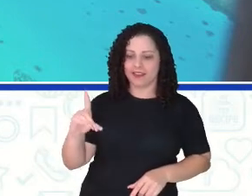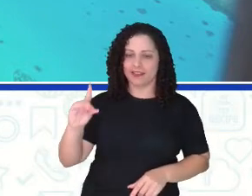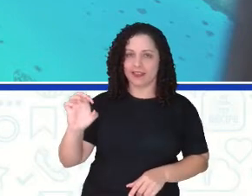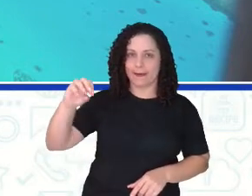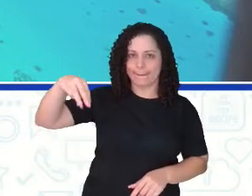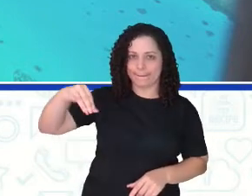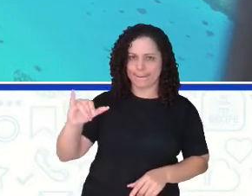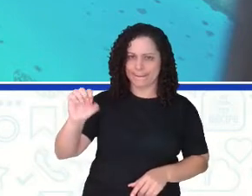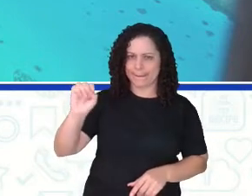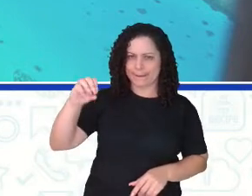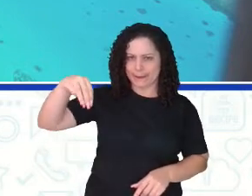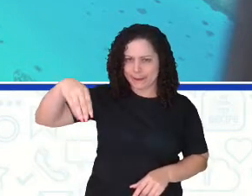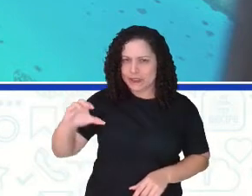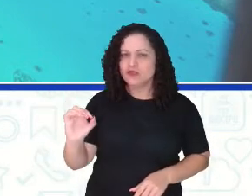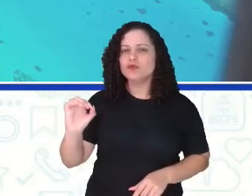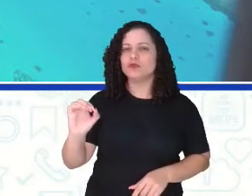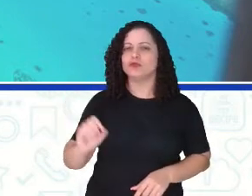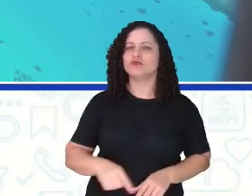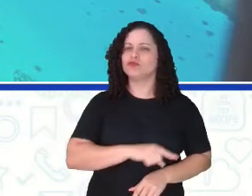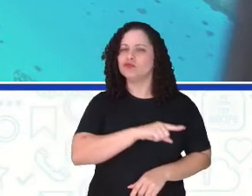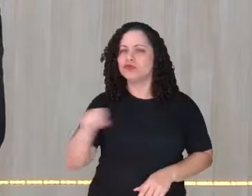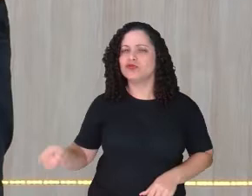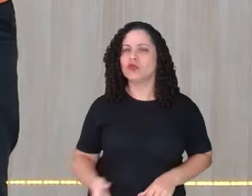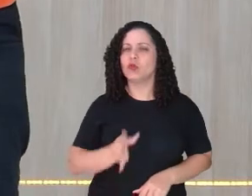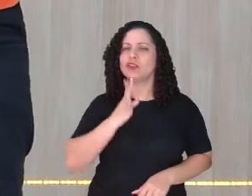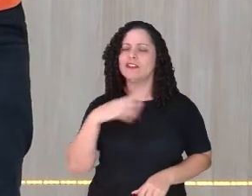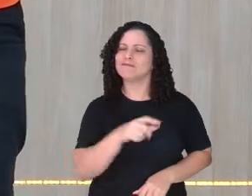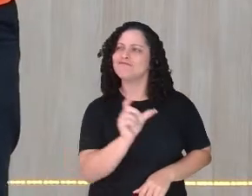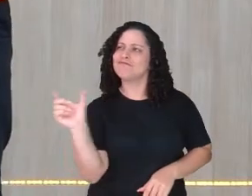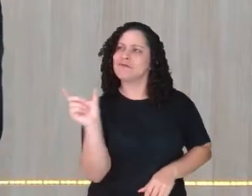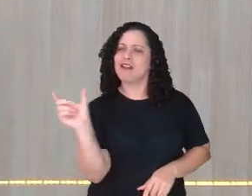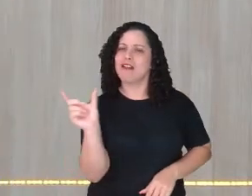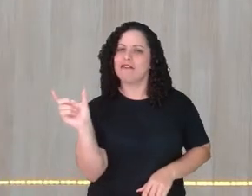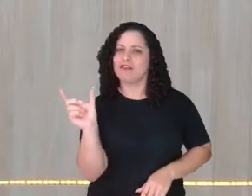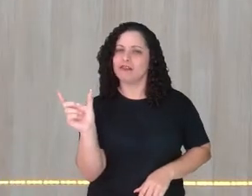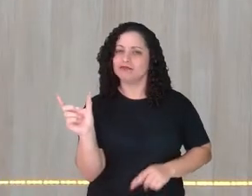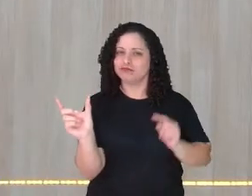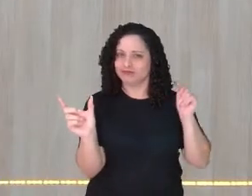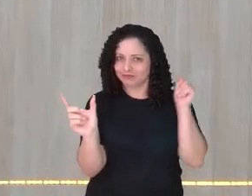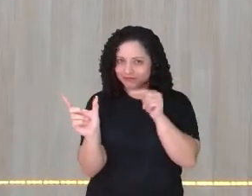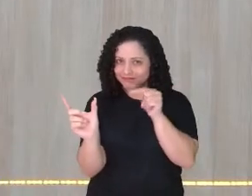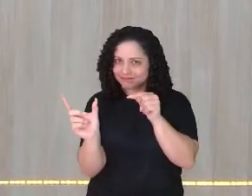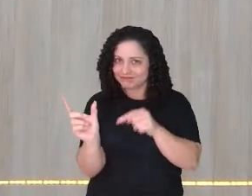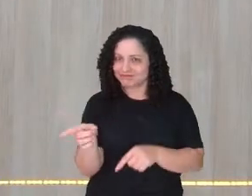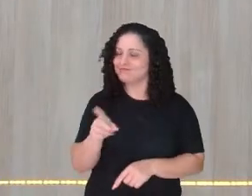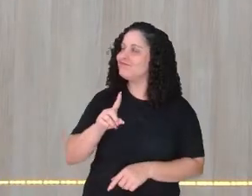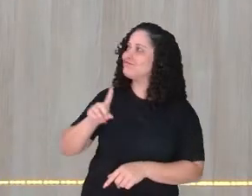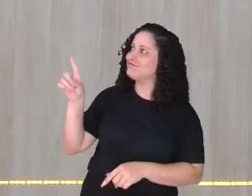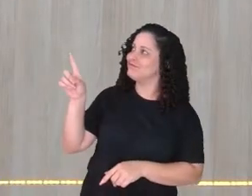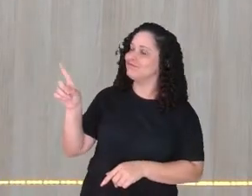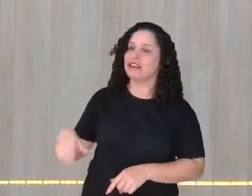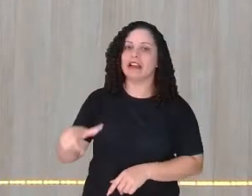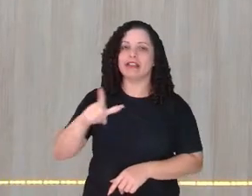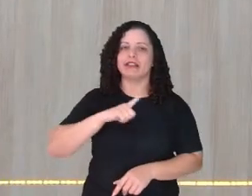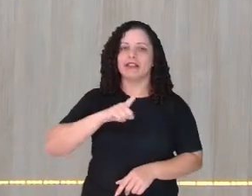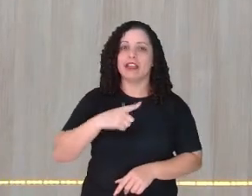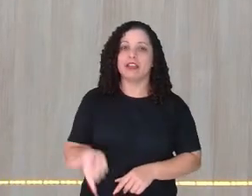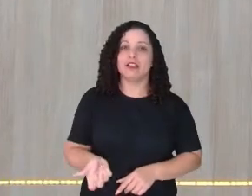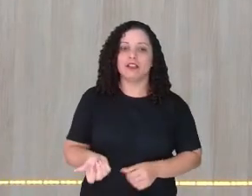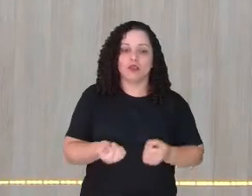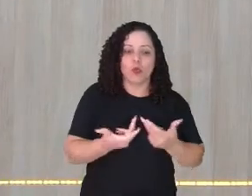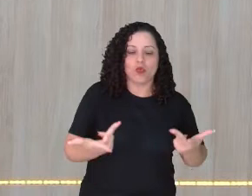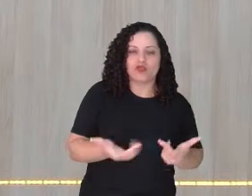endemismo? Endemismo. Vocês já ouviram essa palavra? Já ouviram, já escutaram falar? Existem espécies que são